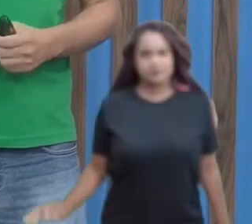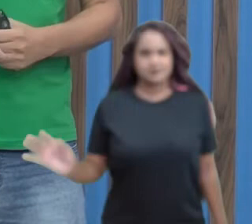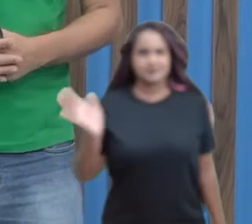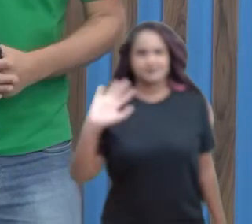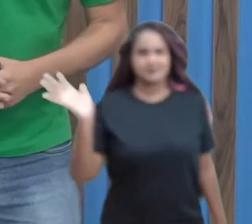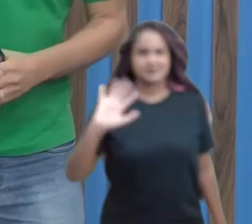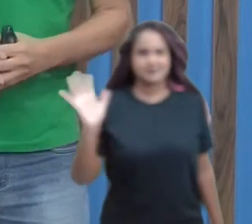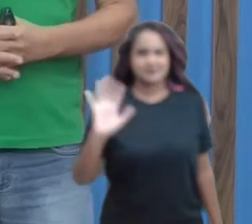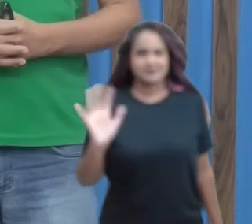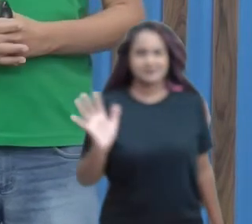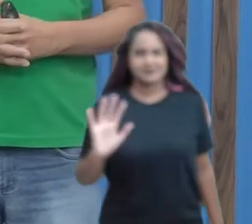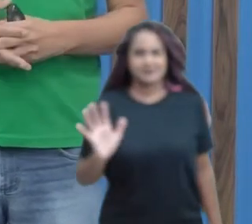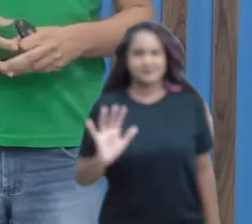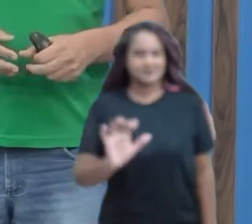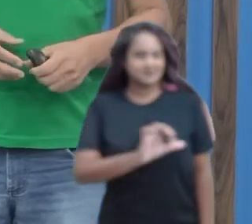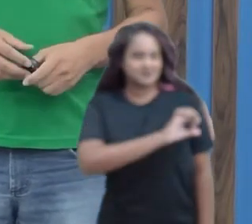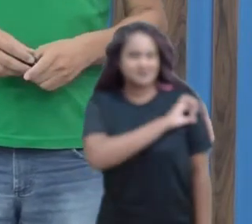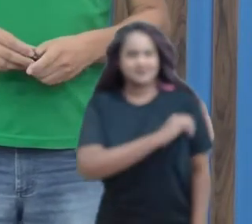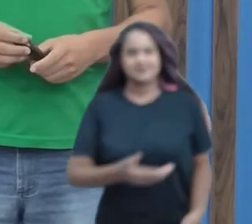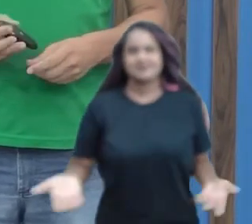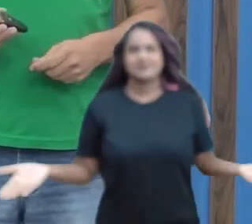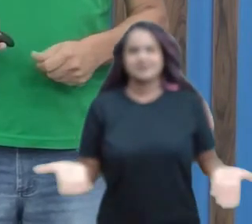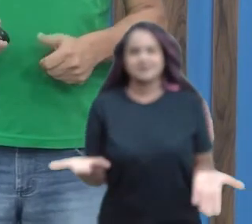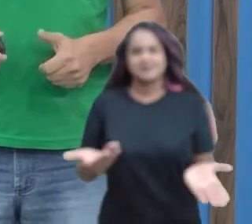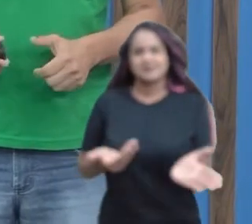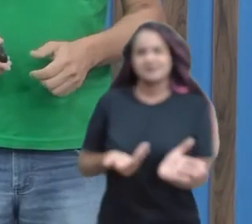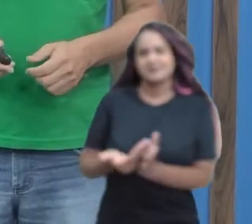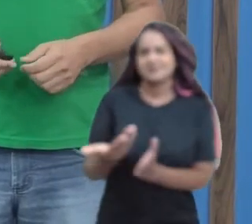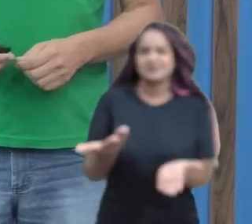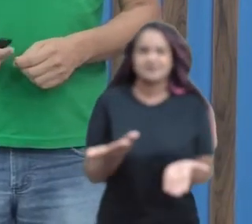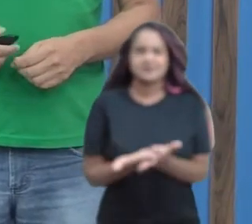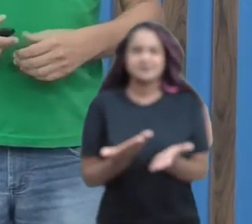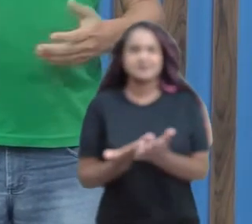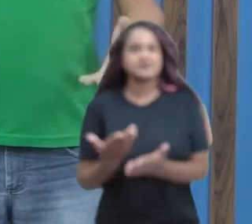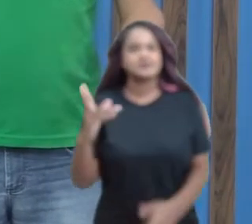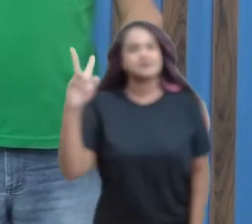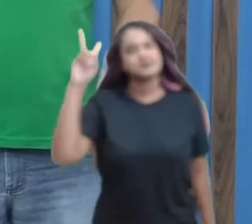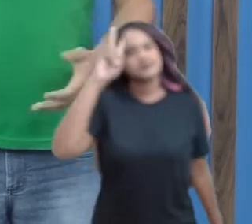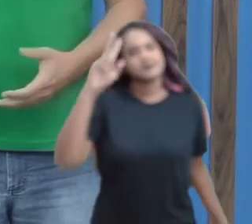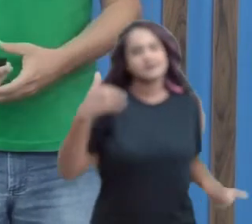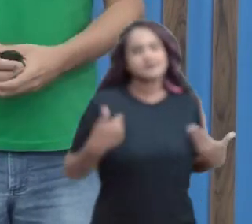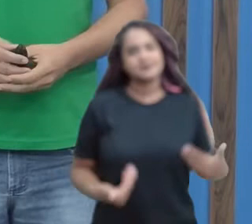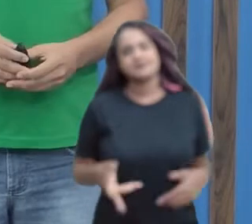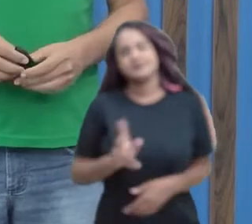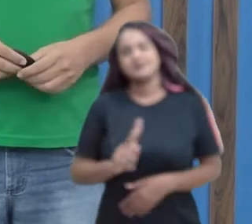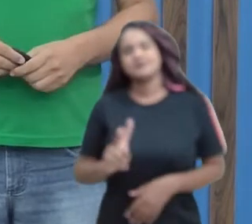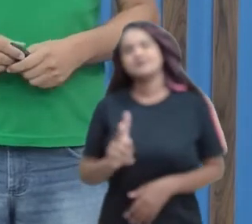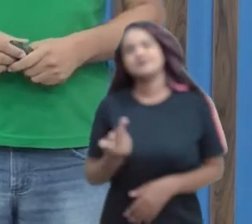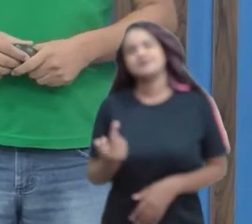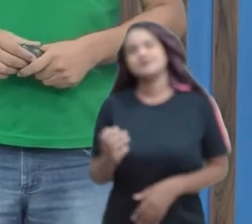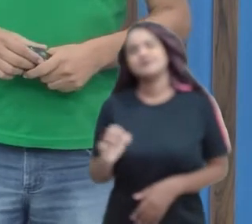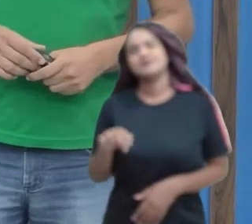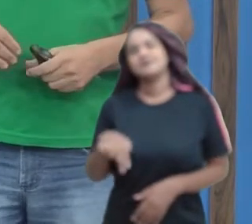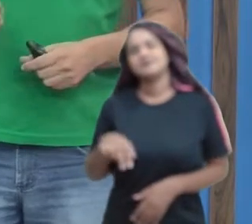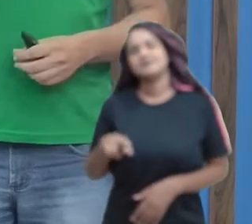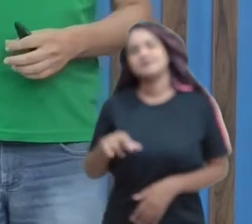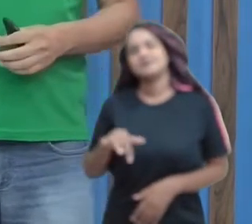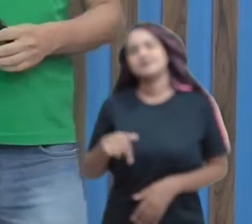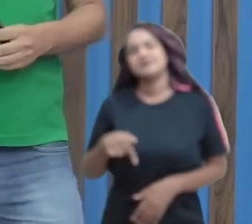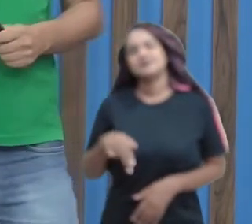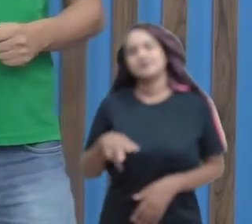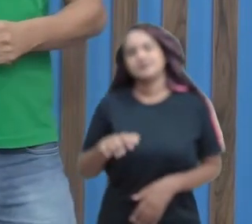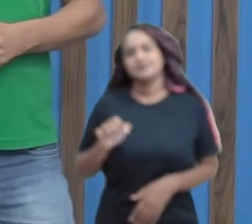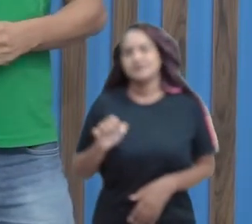moçada do nono ano. Estamos iniciando a nossa aula de História. Eu sou o professor Henrique Nelson e hoje nós vamos